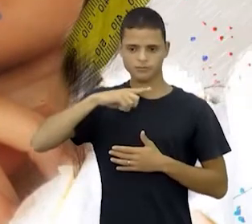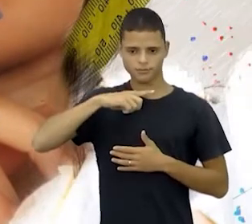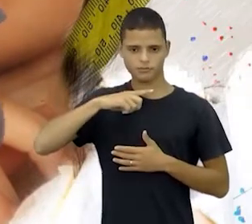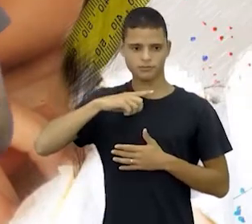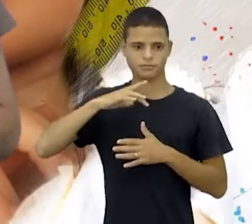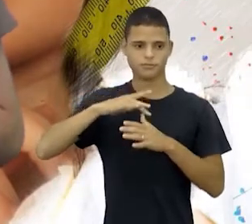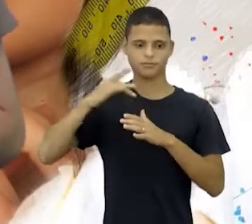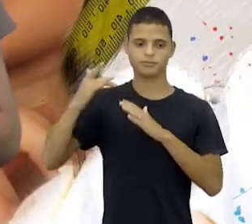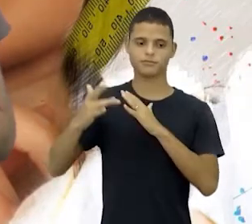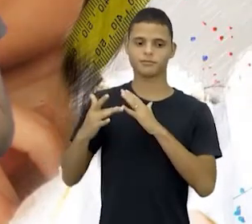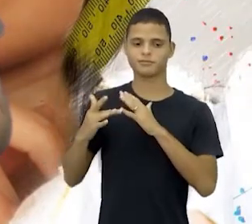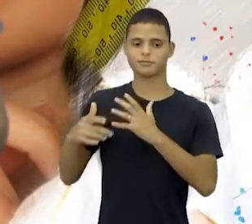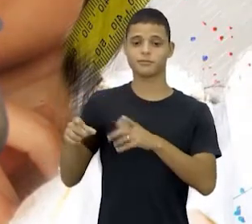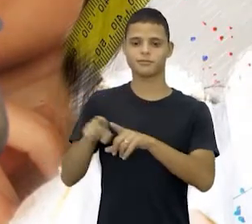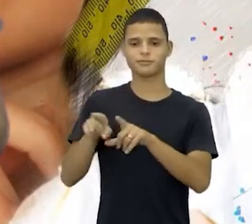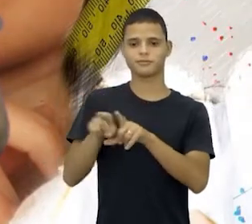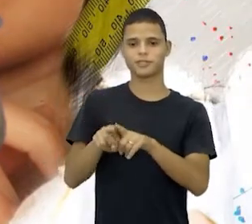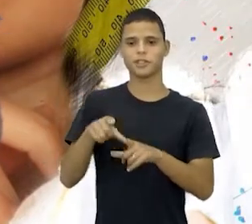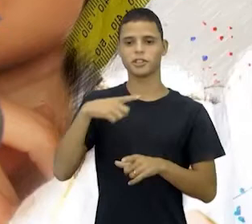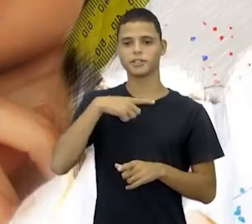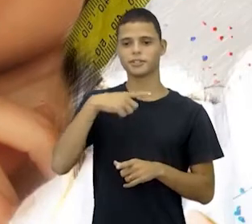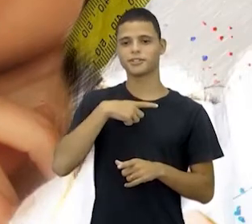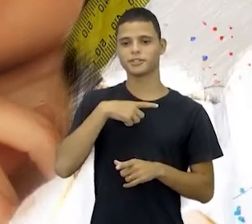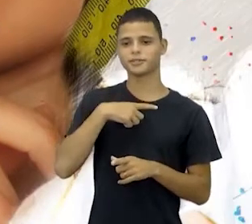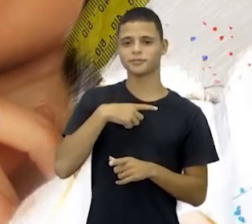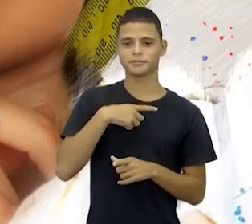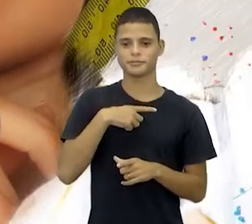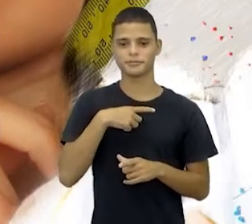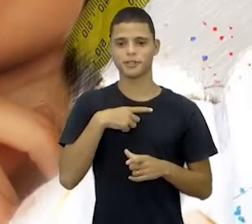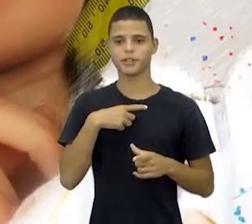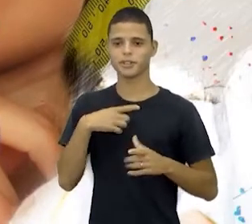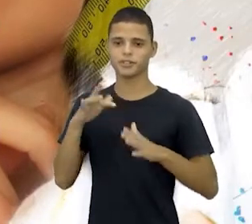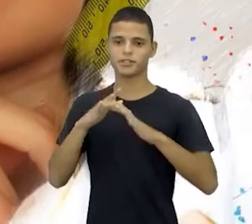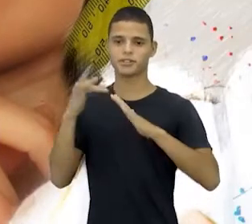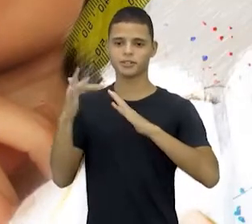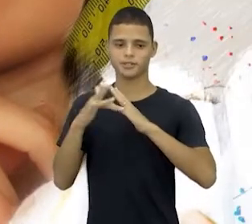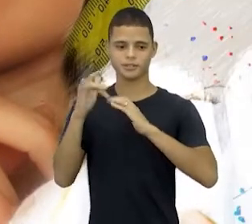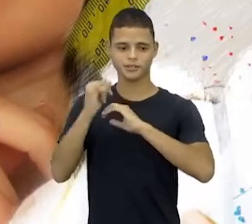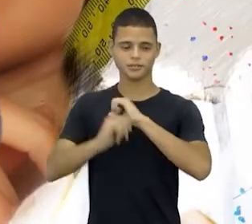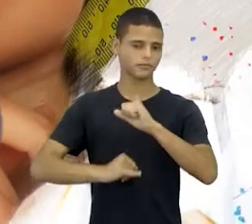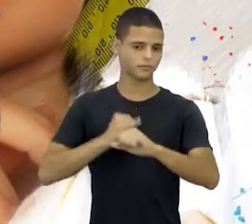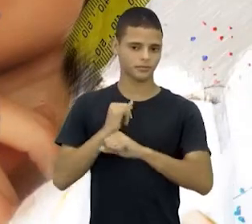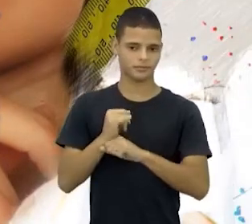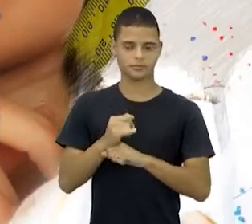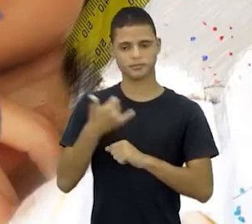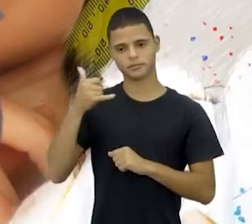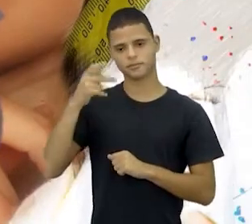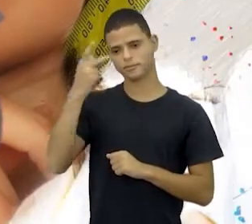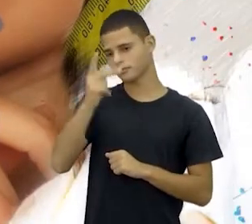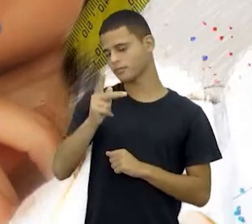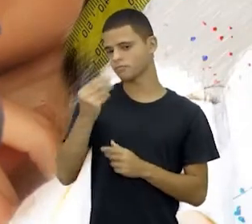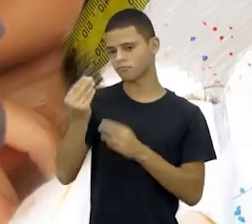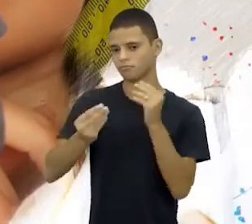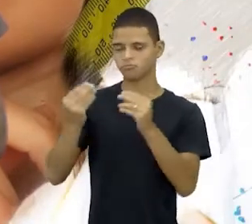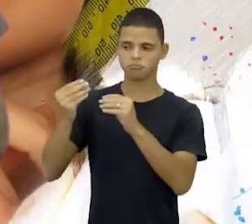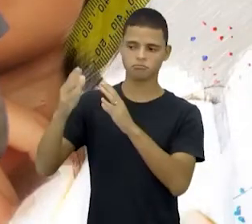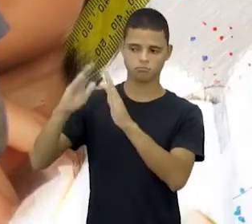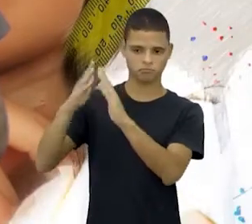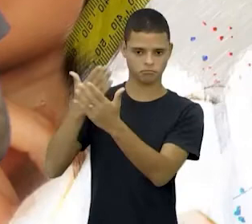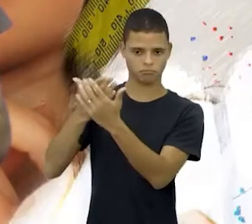Algum aplicativo para se comunicar com você? Qual a forma direta e indireta que a rede social se comunica, a escola se comunica com